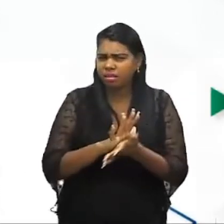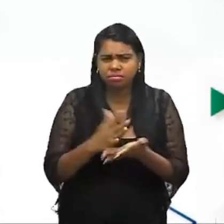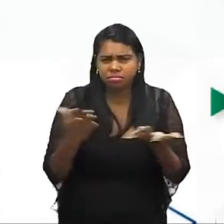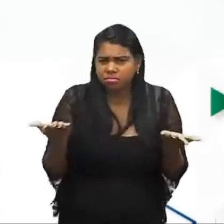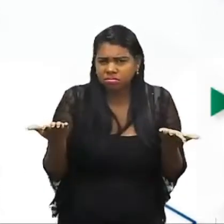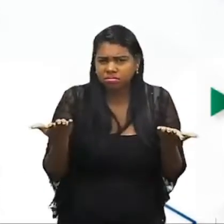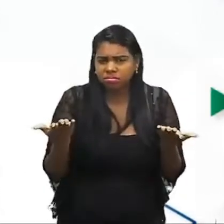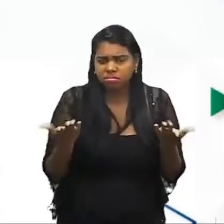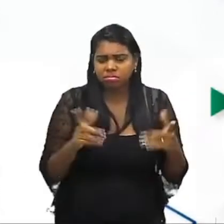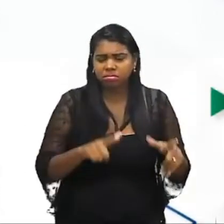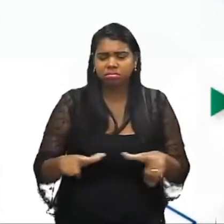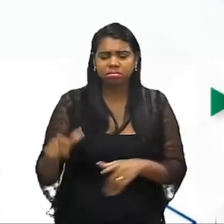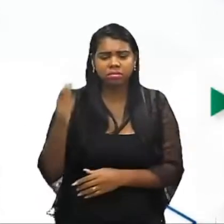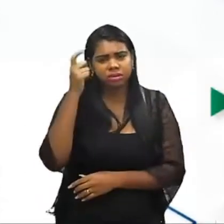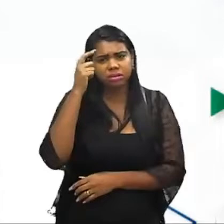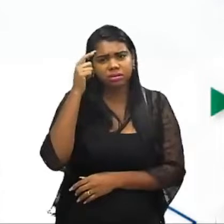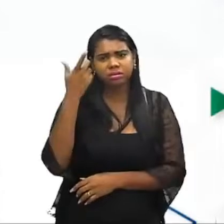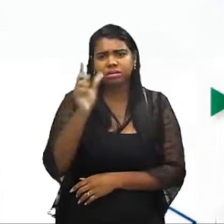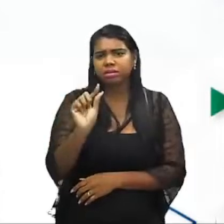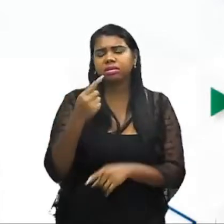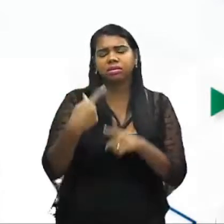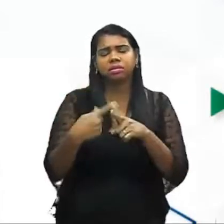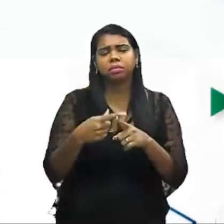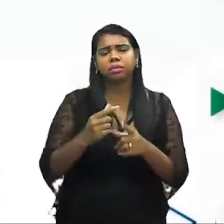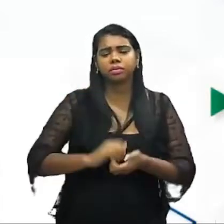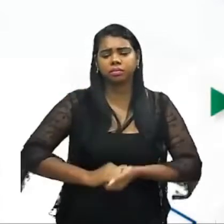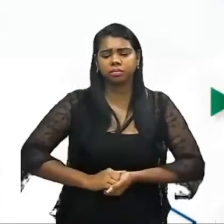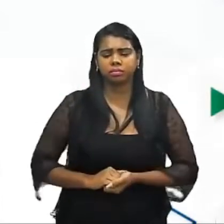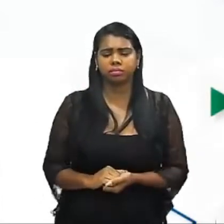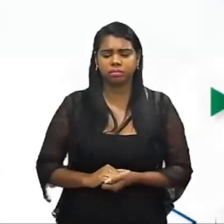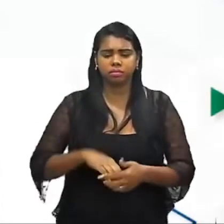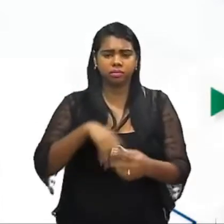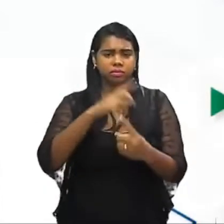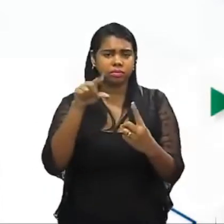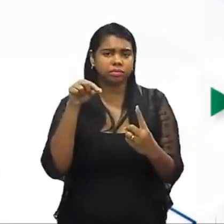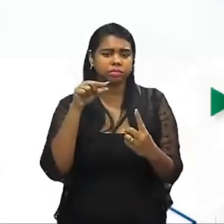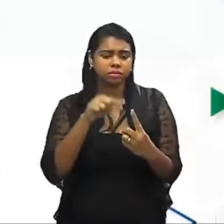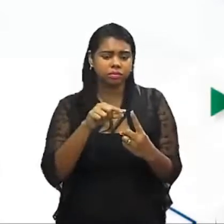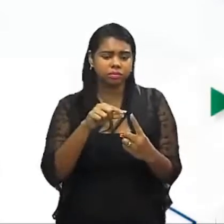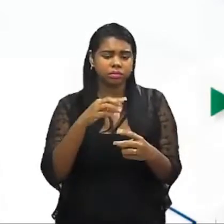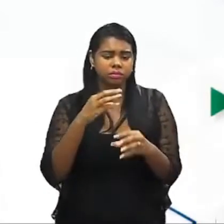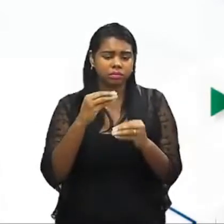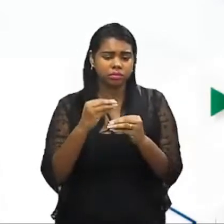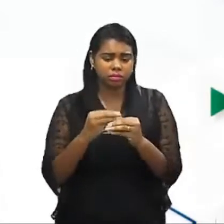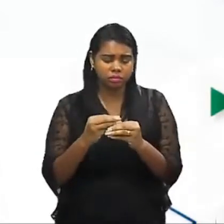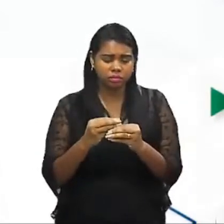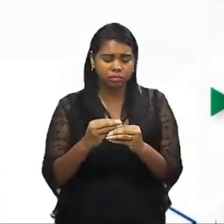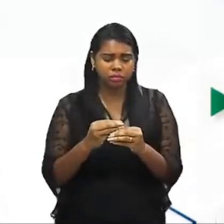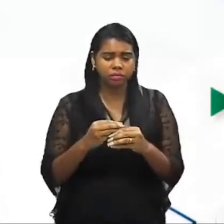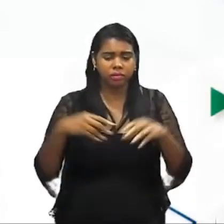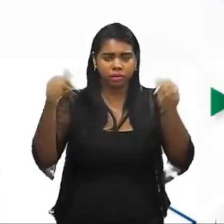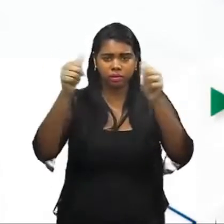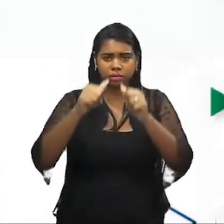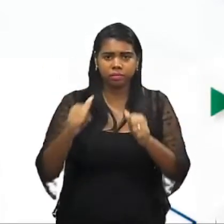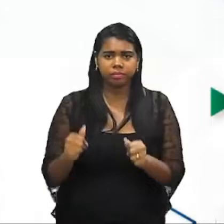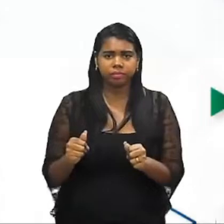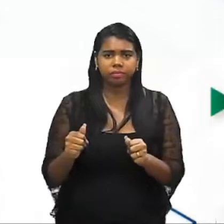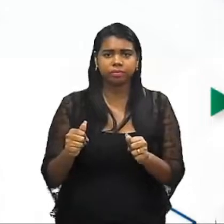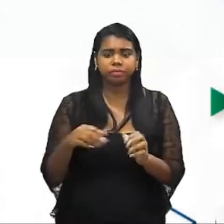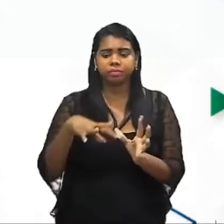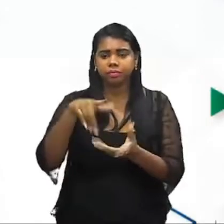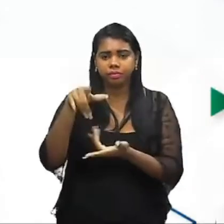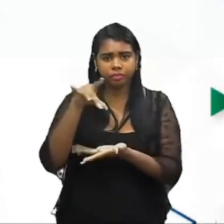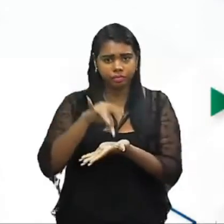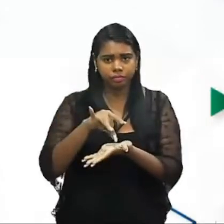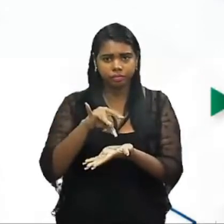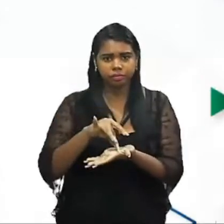em cada lugar, assim, pensava o porquê. Mas o objetivo dele era justamente trazer a arte para mais próximo do mundo